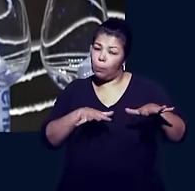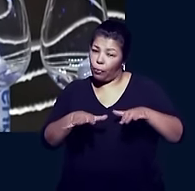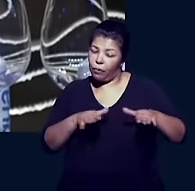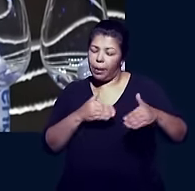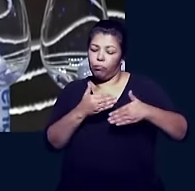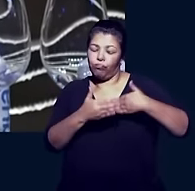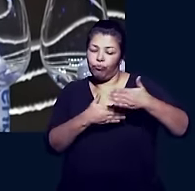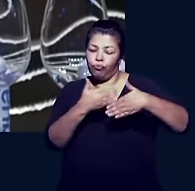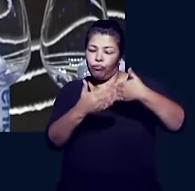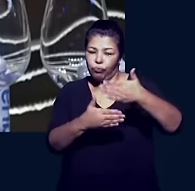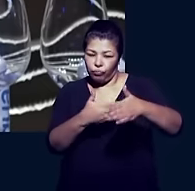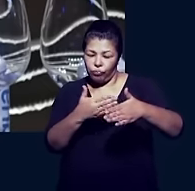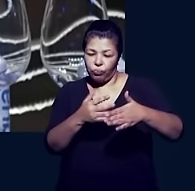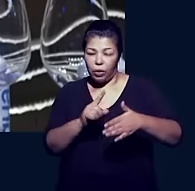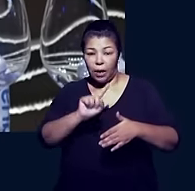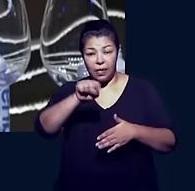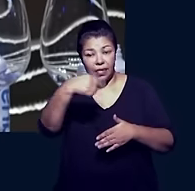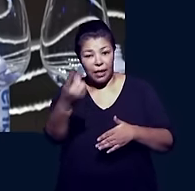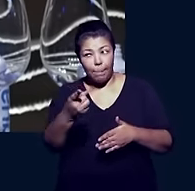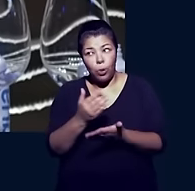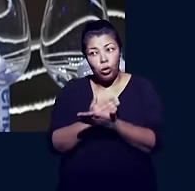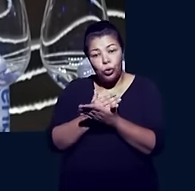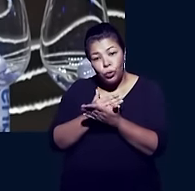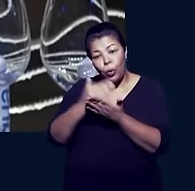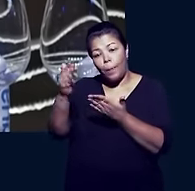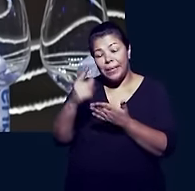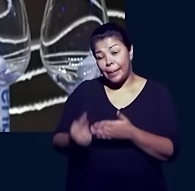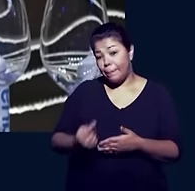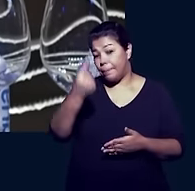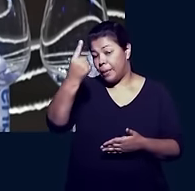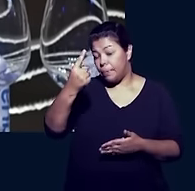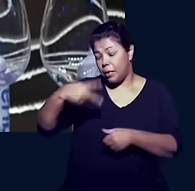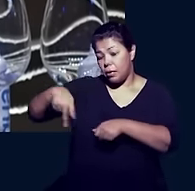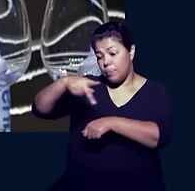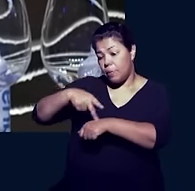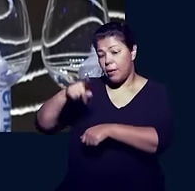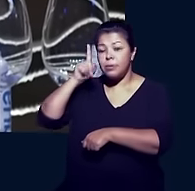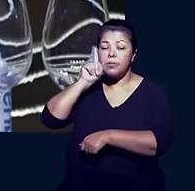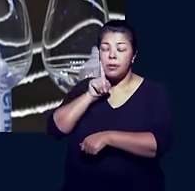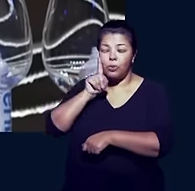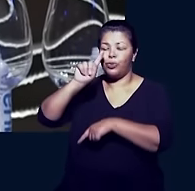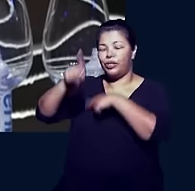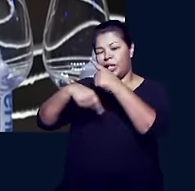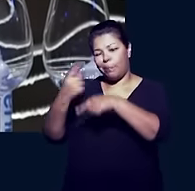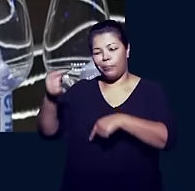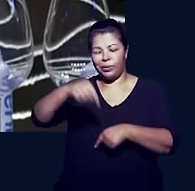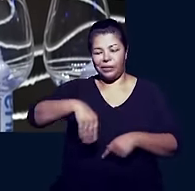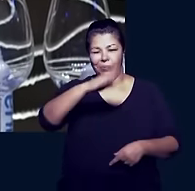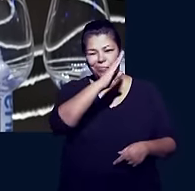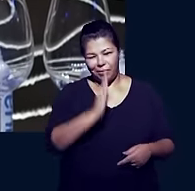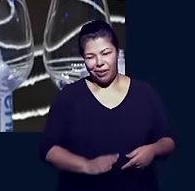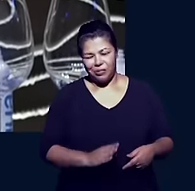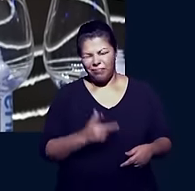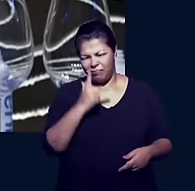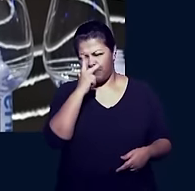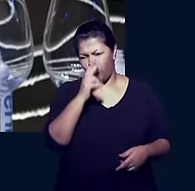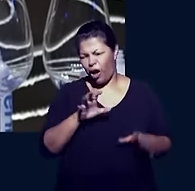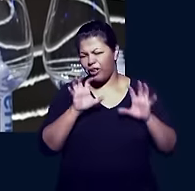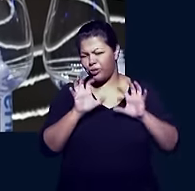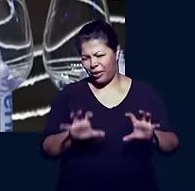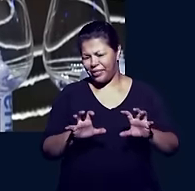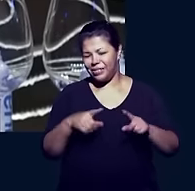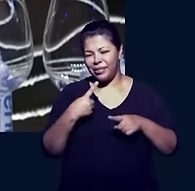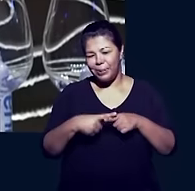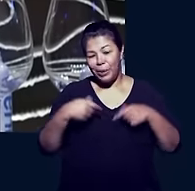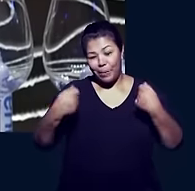for for flexibilizado no nos Estados Unidos principalmente acho que Esse é o jogo aqui o jogo dos gestores macos é acertar esse